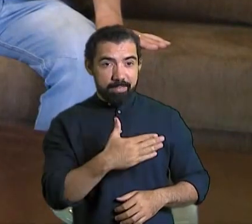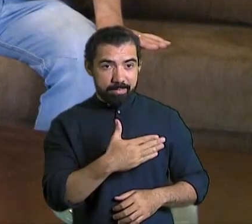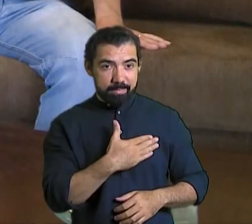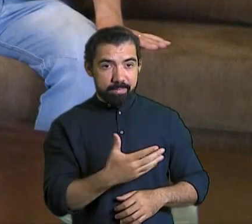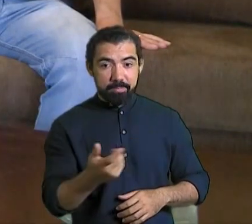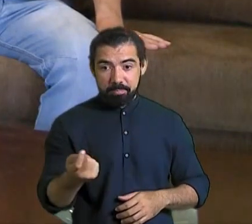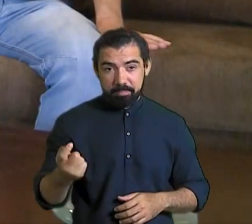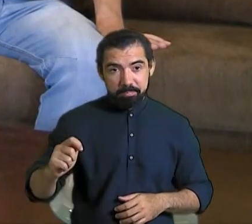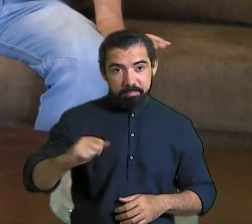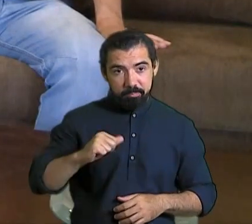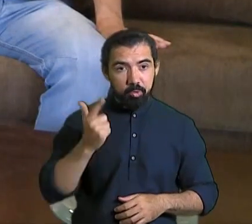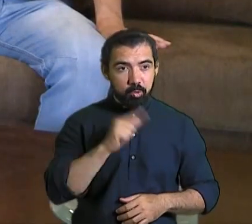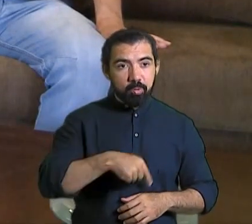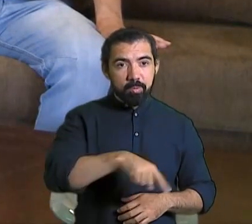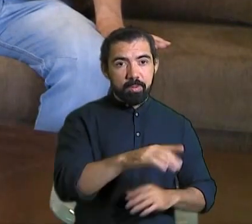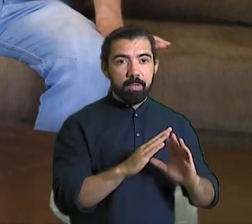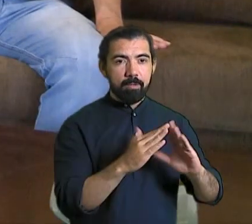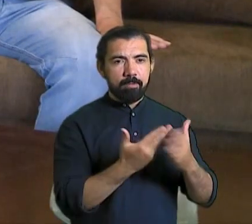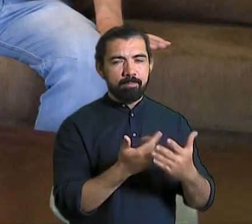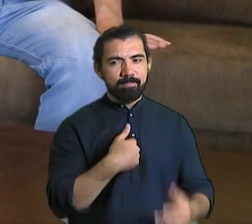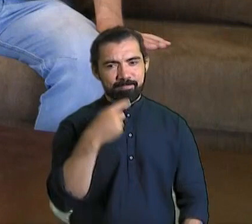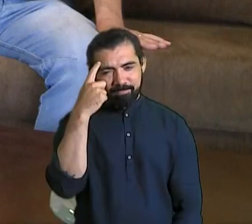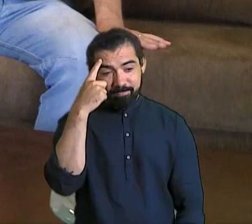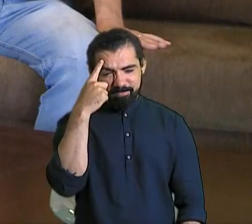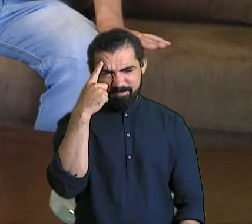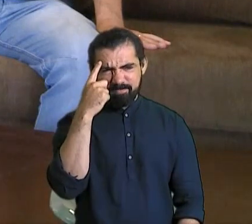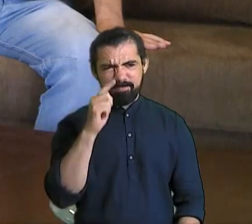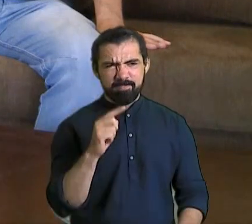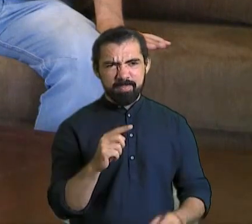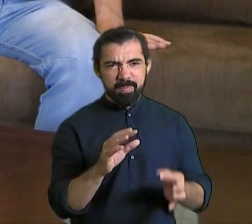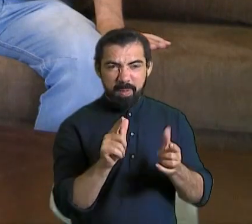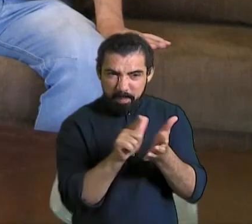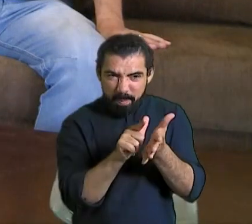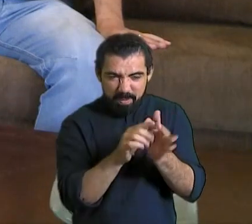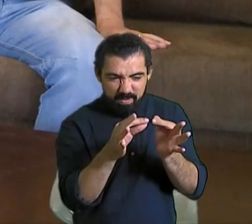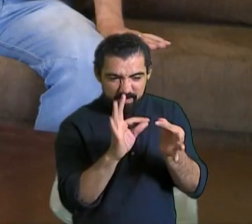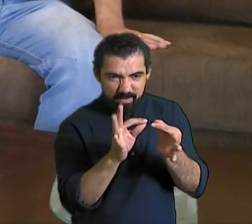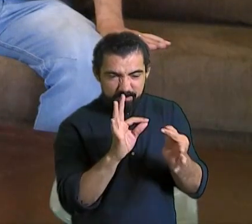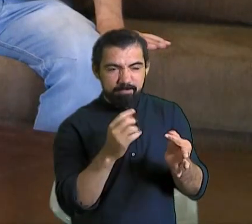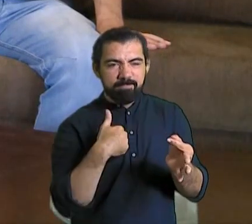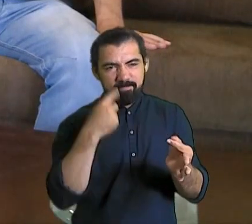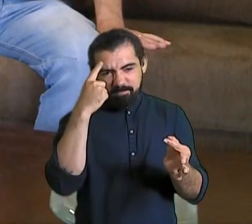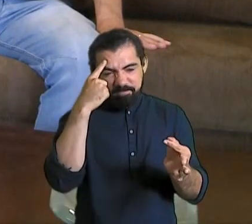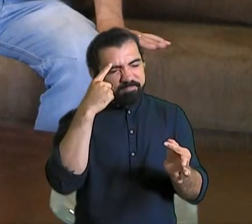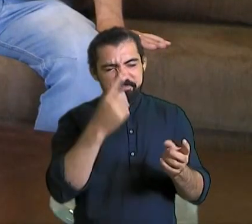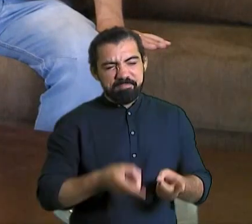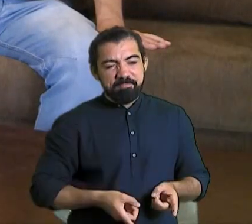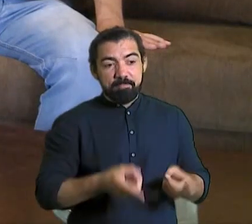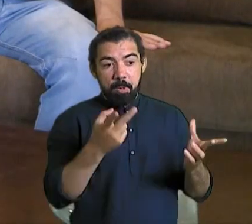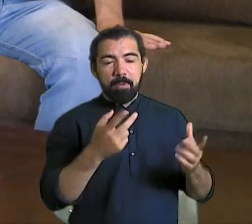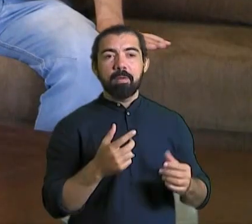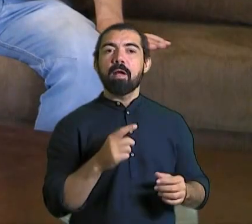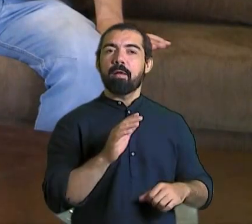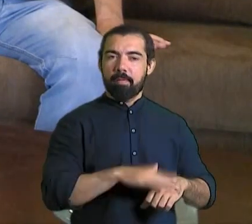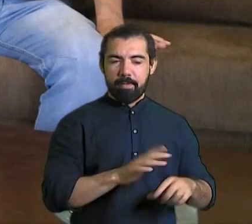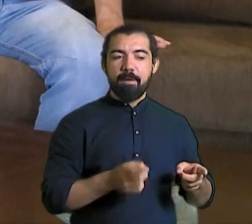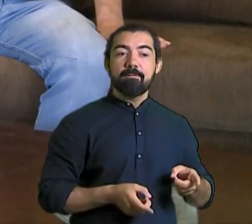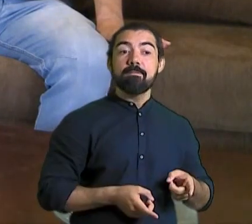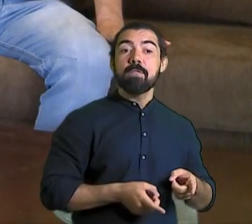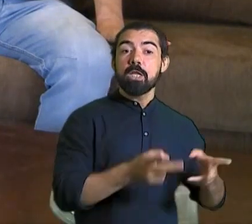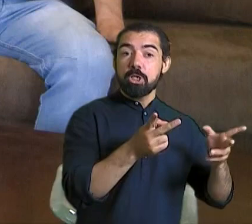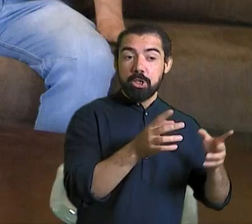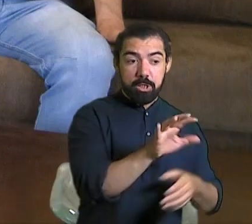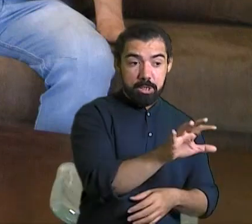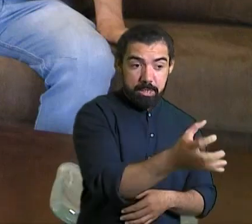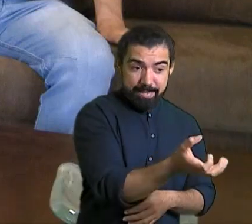para o colégio. E eu tive que me desfazer disso aí, né? Que era a única coisa e a causa era nobre, né? E aí eu vendi esses